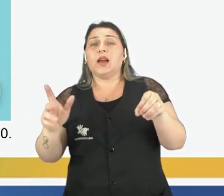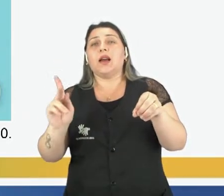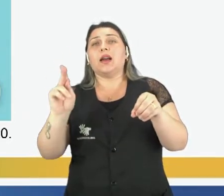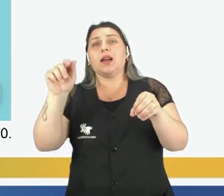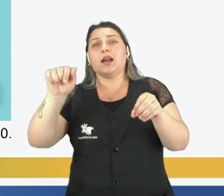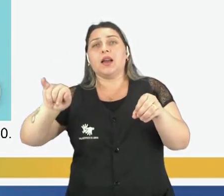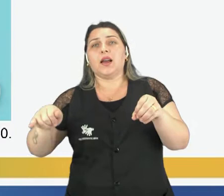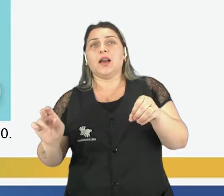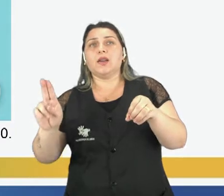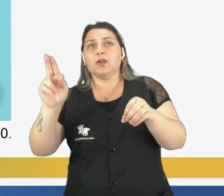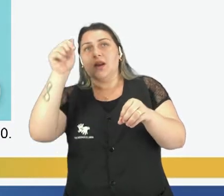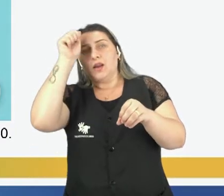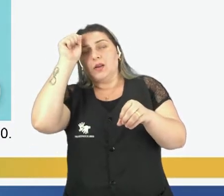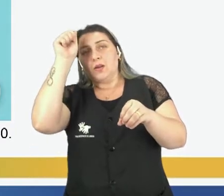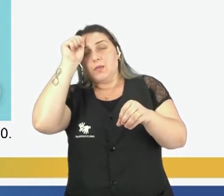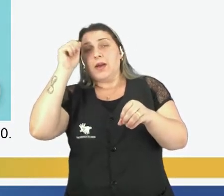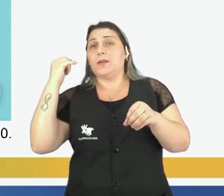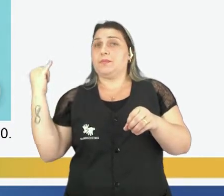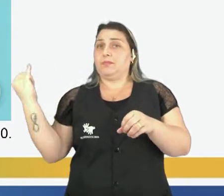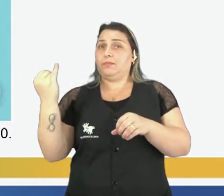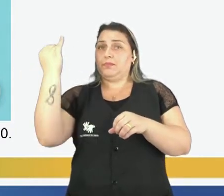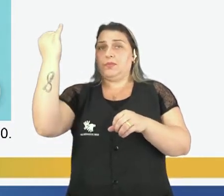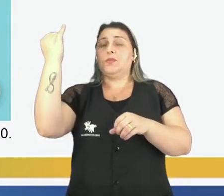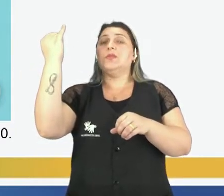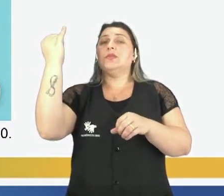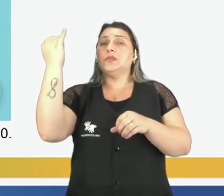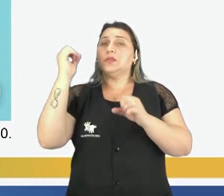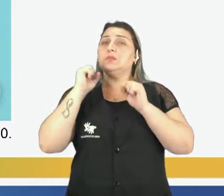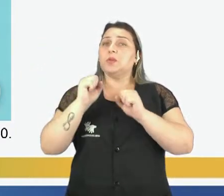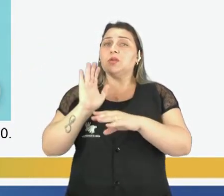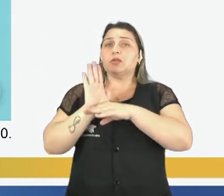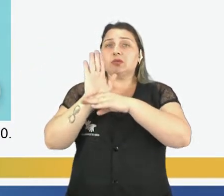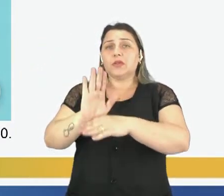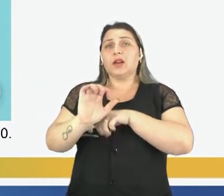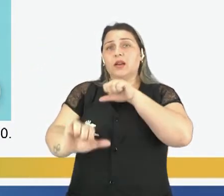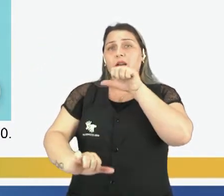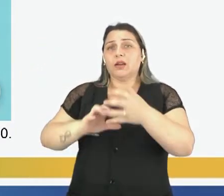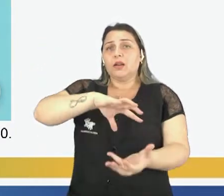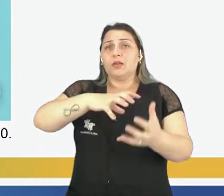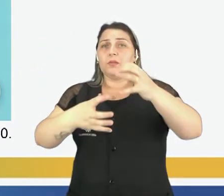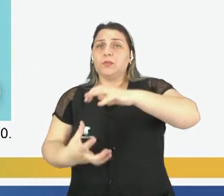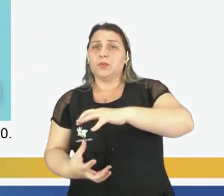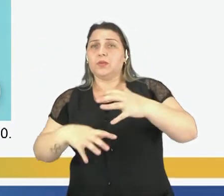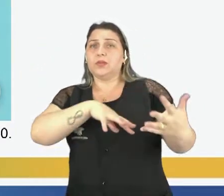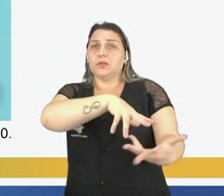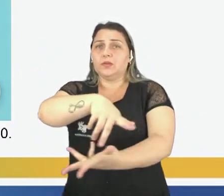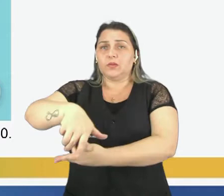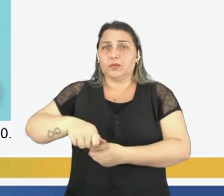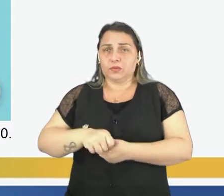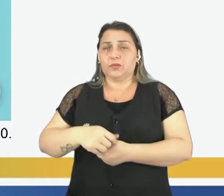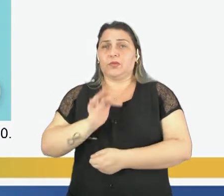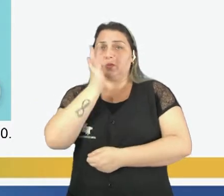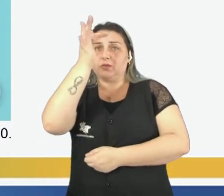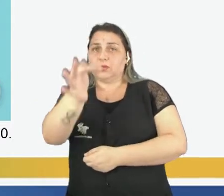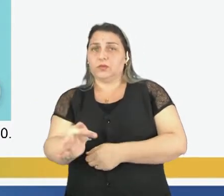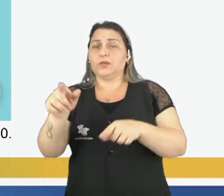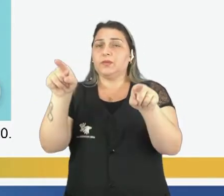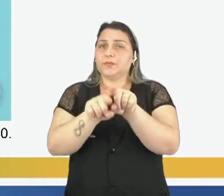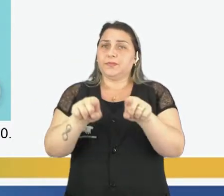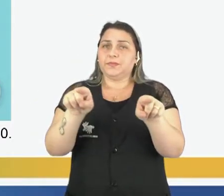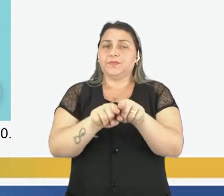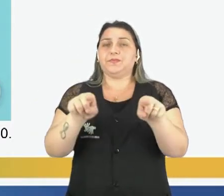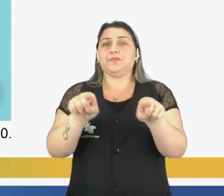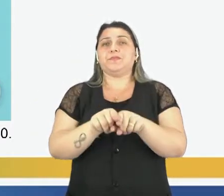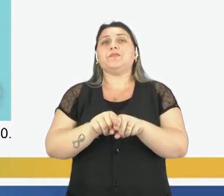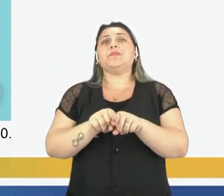Caju, a obra é necessária porque pode ajudar a transformar o futuro do planeta. Além disso,